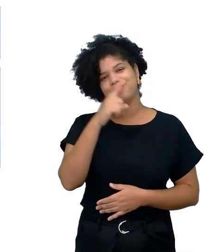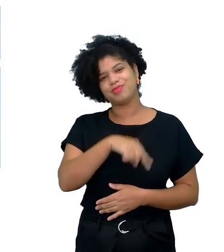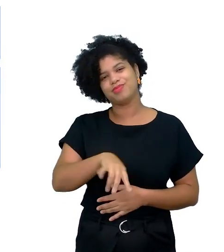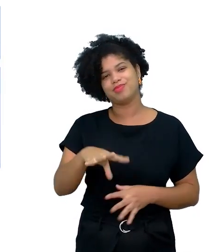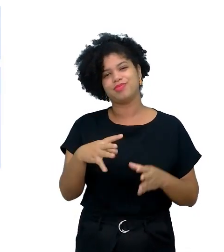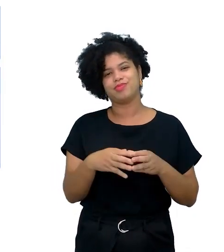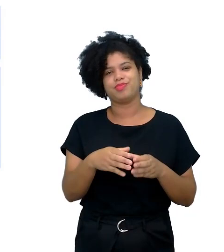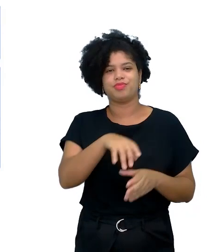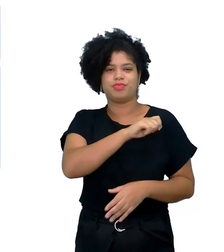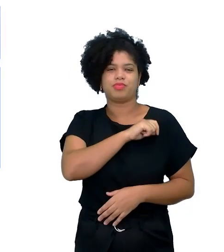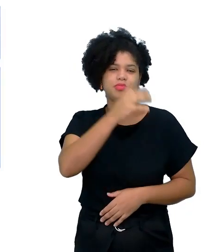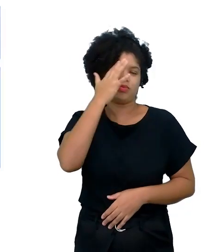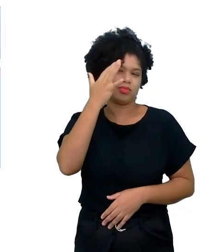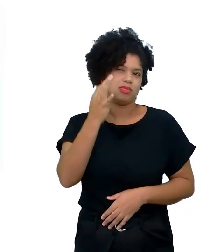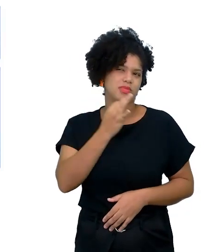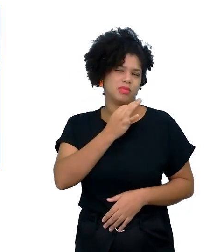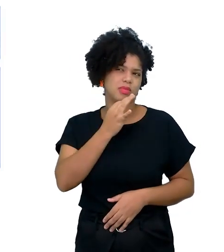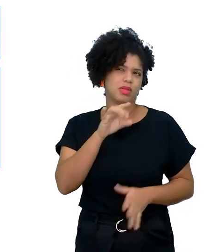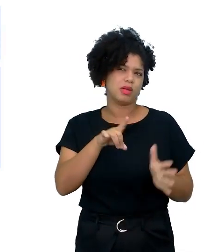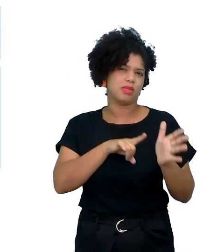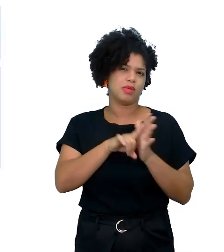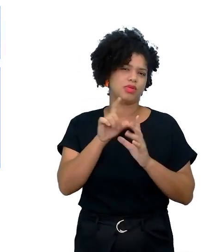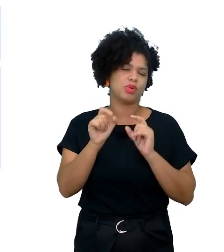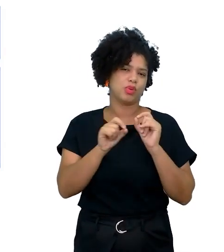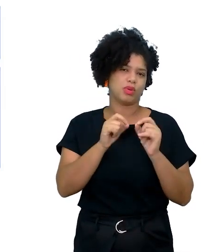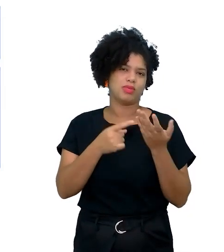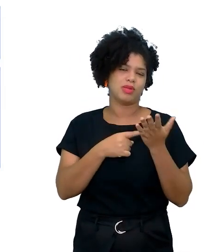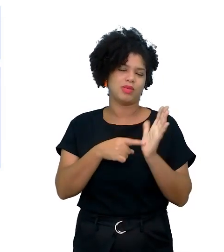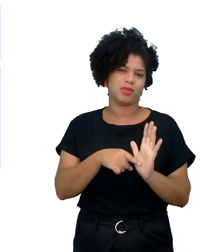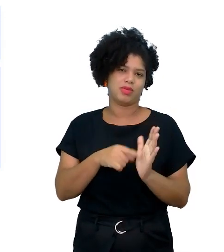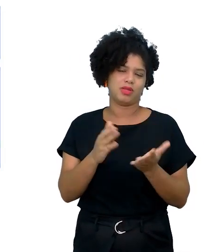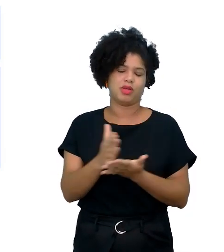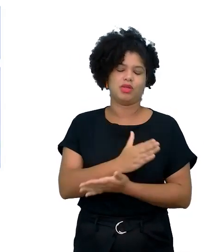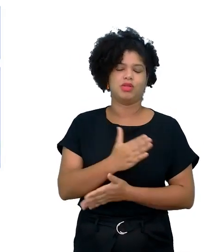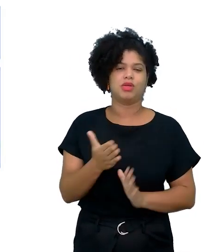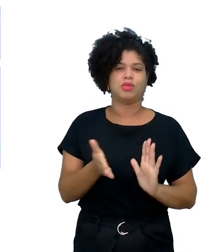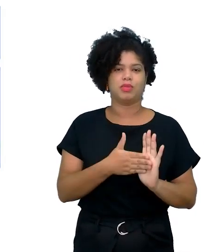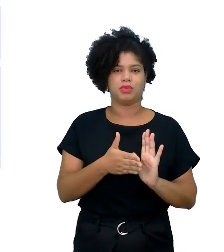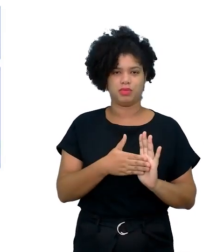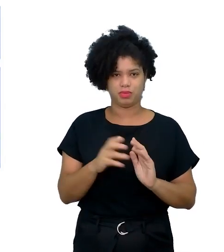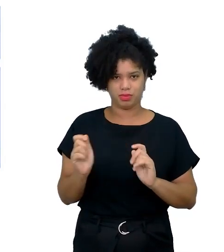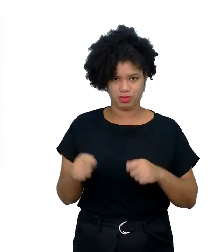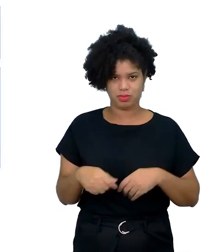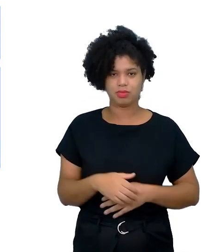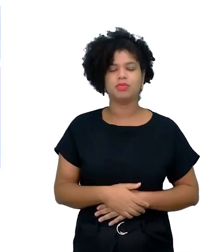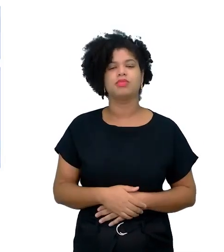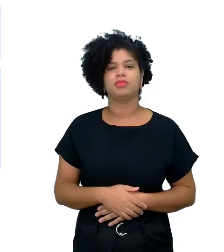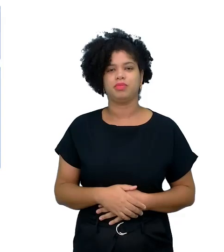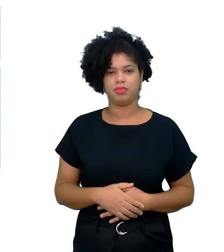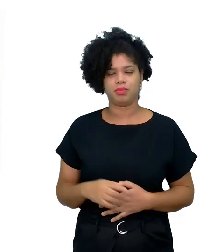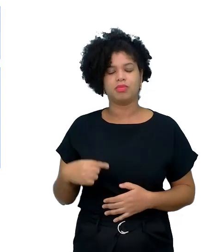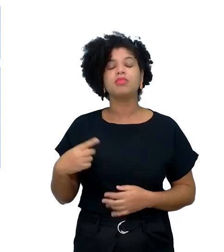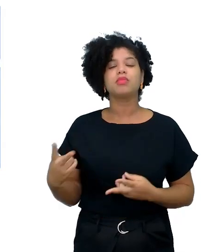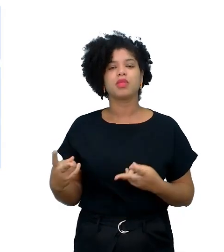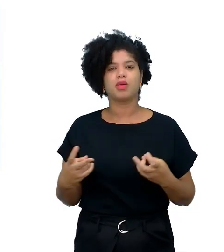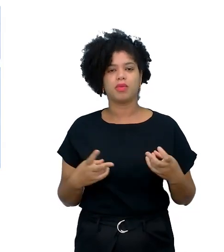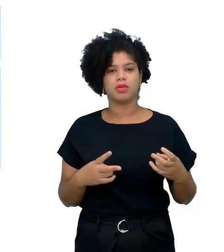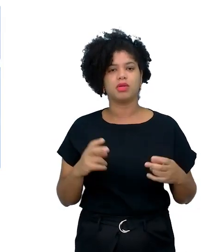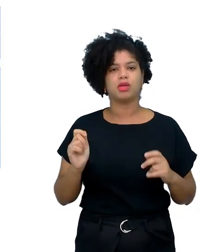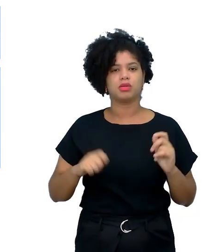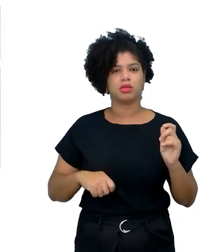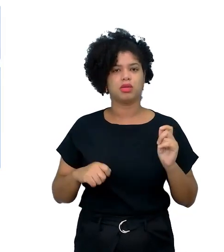estudantes na compreensão da pergunta apresentada pela situação proposta. Então, nós veremos aqui,